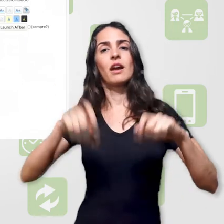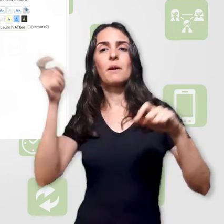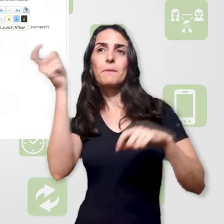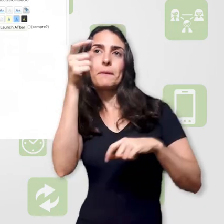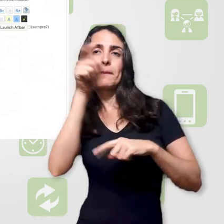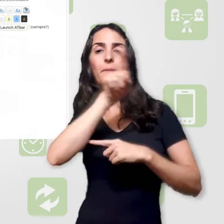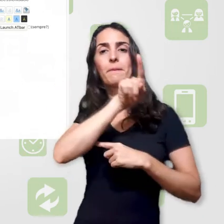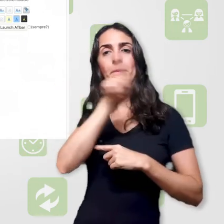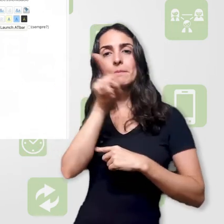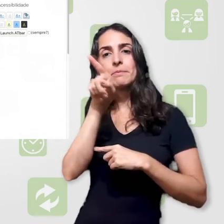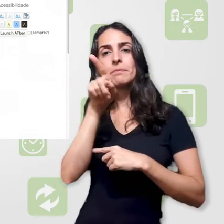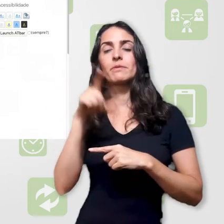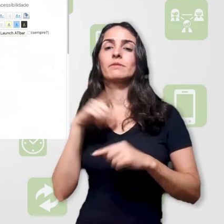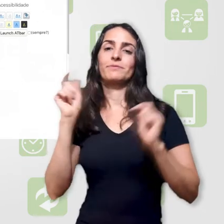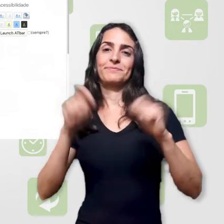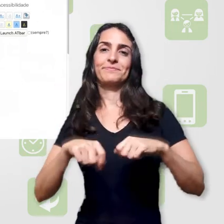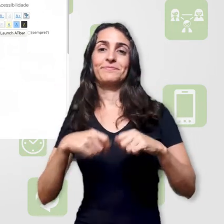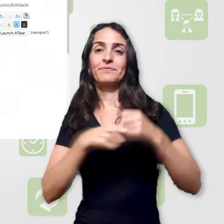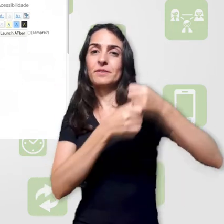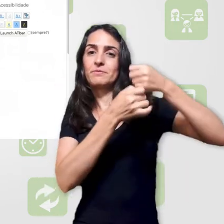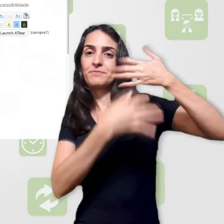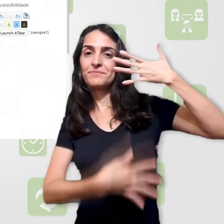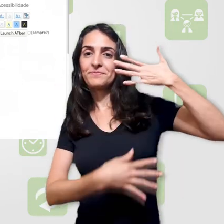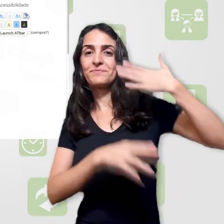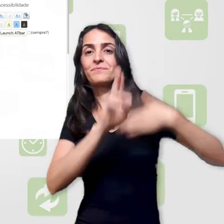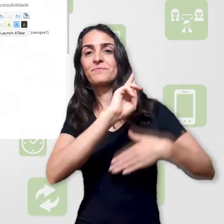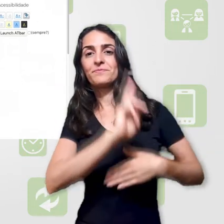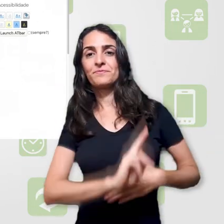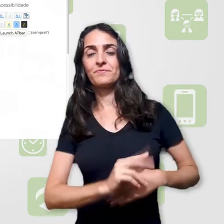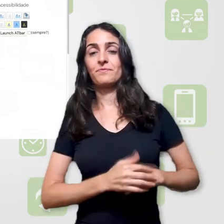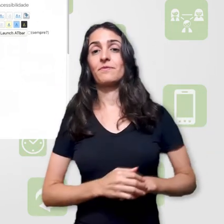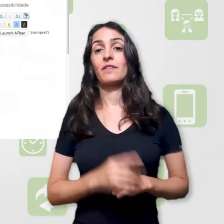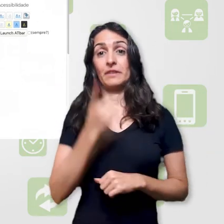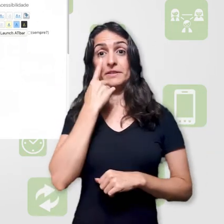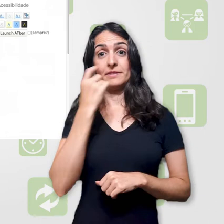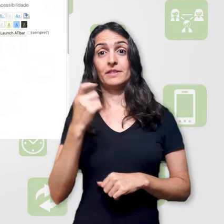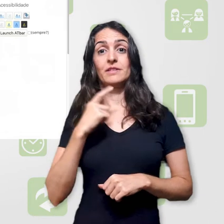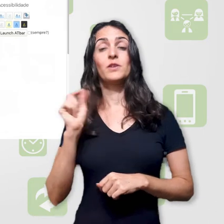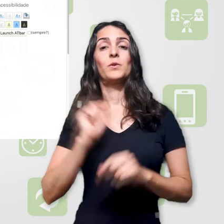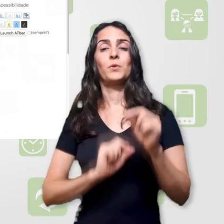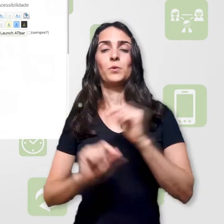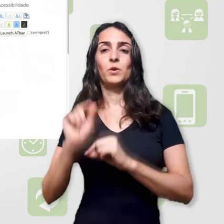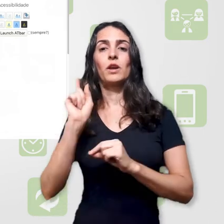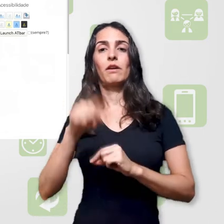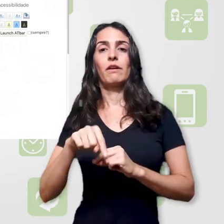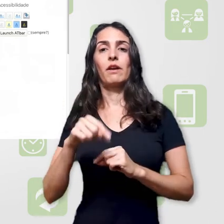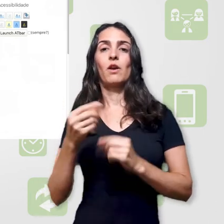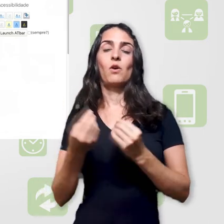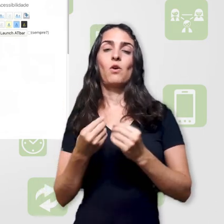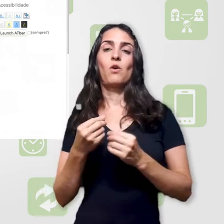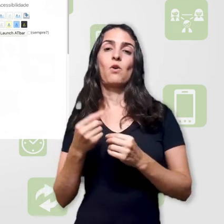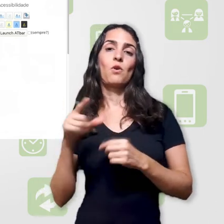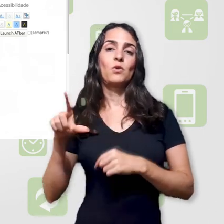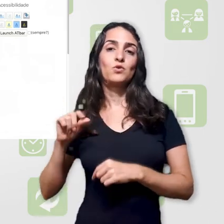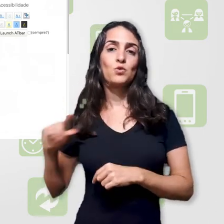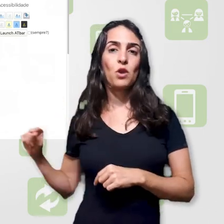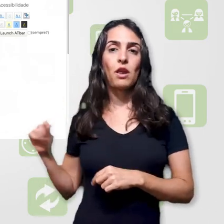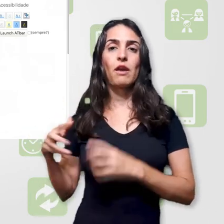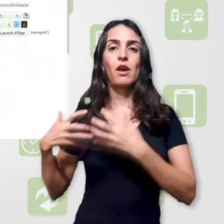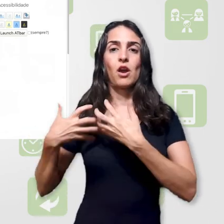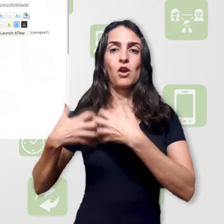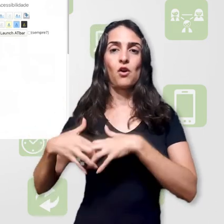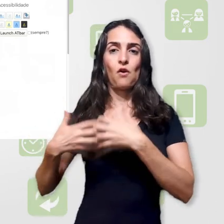ou pelo sumário Tá certo outra coisa interessante do livro que ele tem aqui essa rodinha de opções